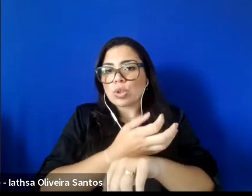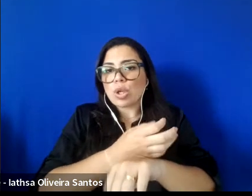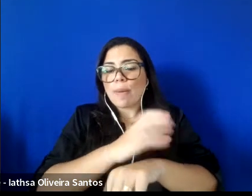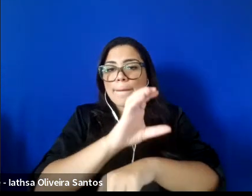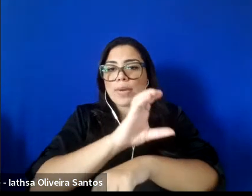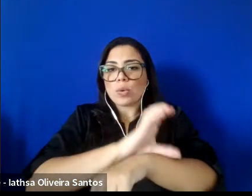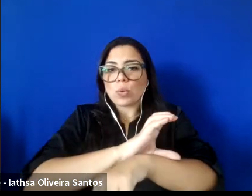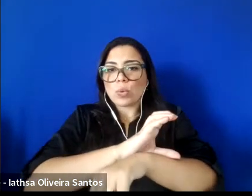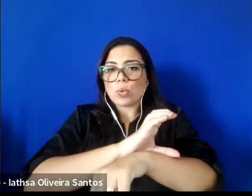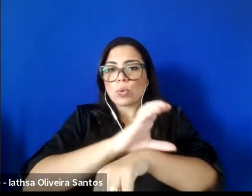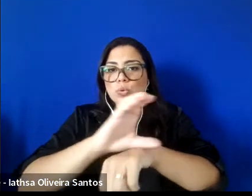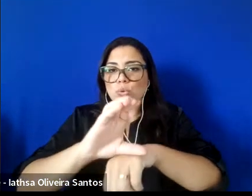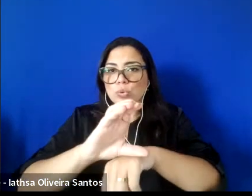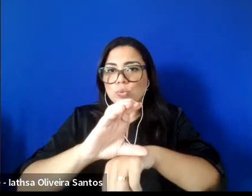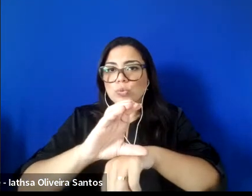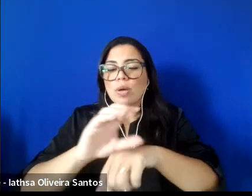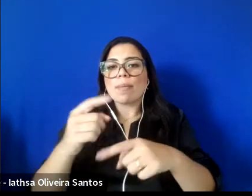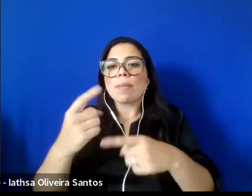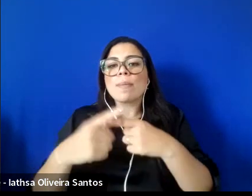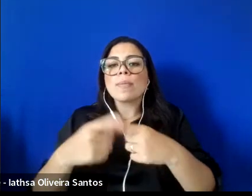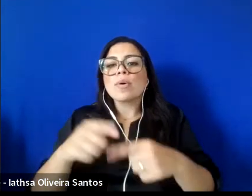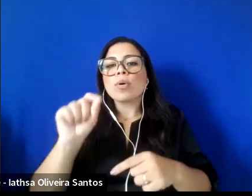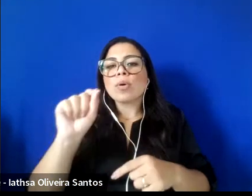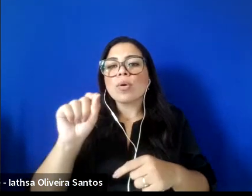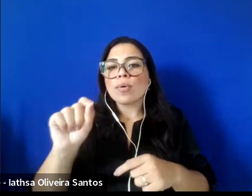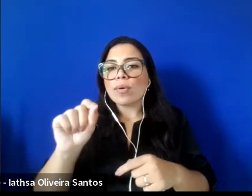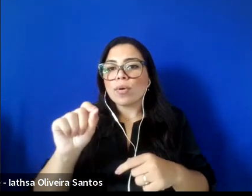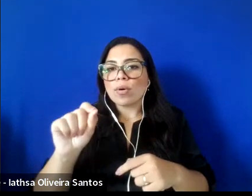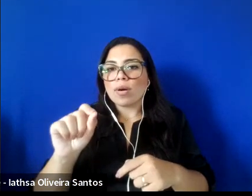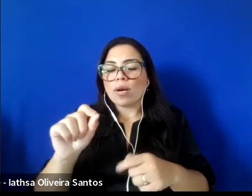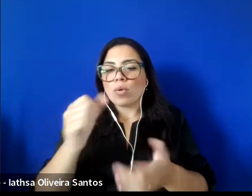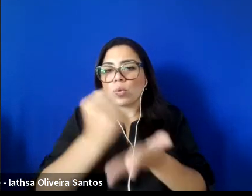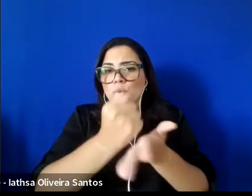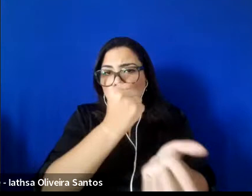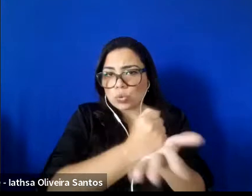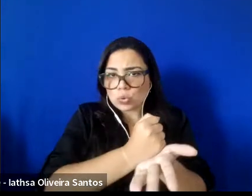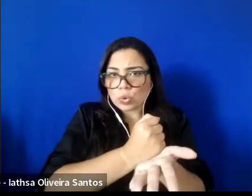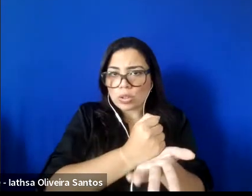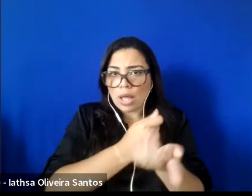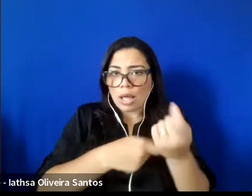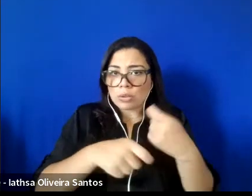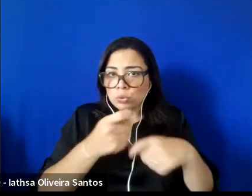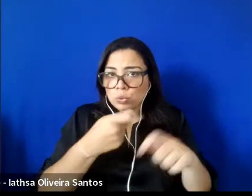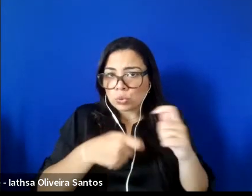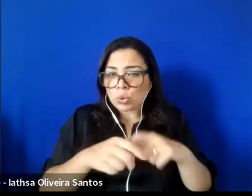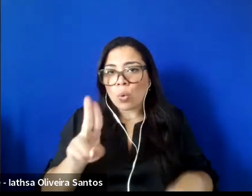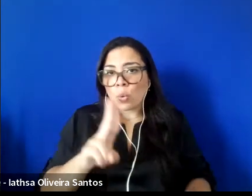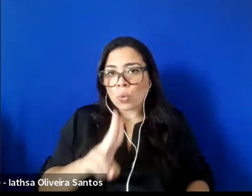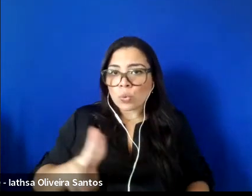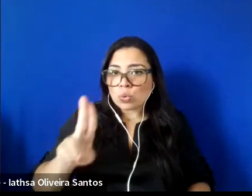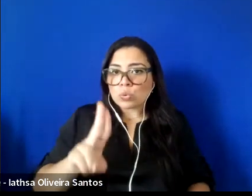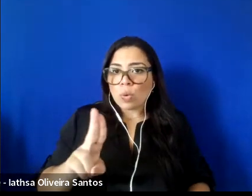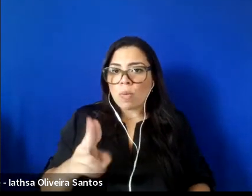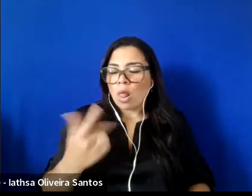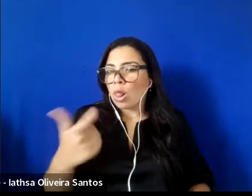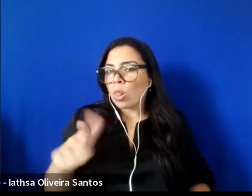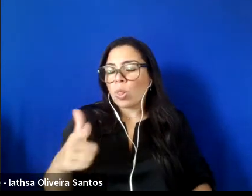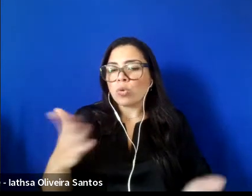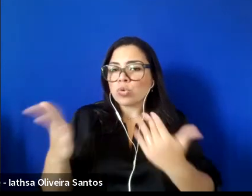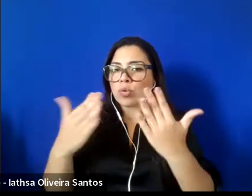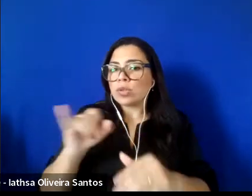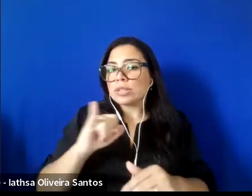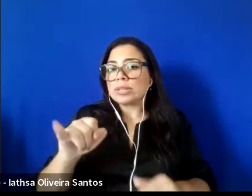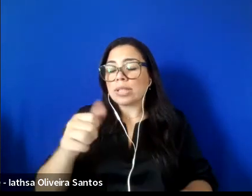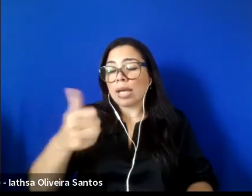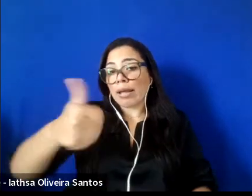quê? Porque a maioria dos contratos de consumo não houve uma discussão se caberia ou não